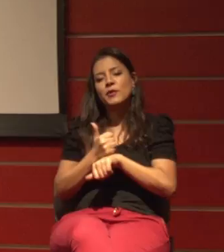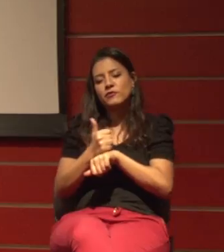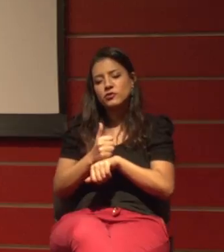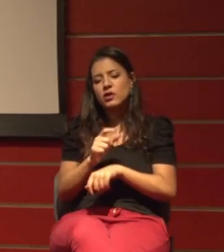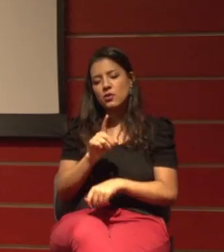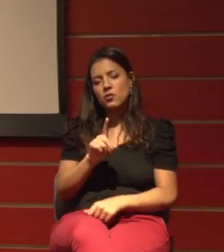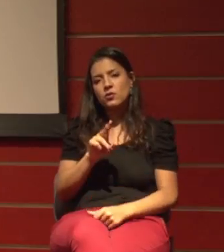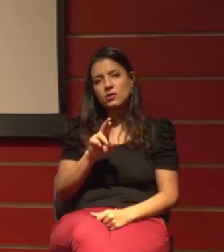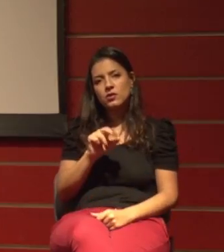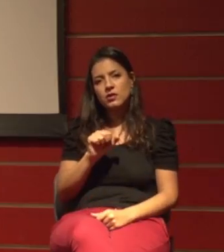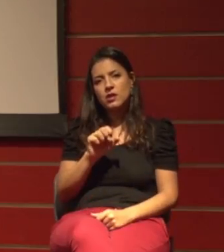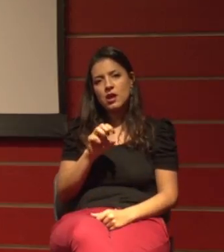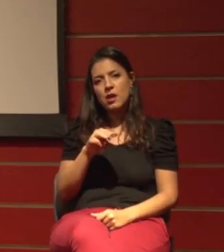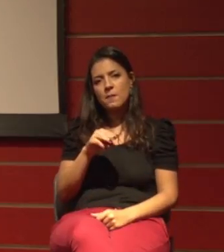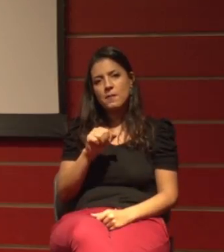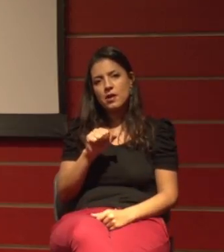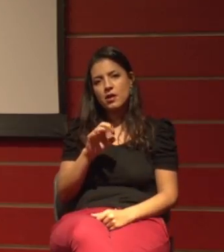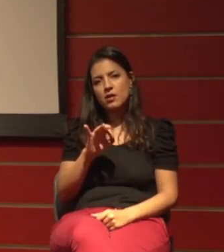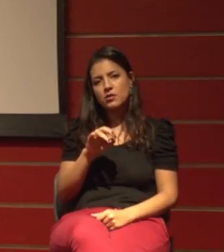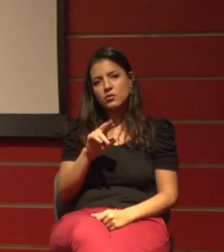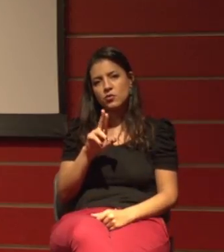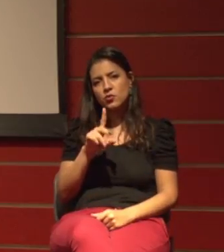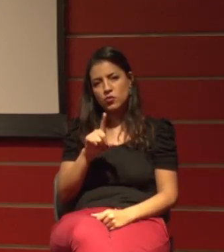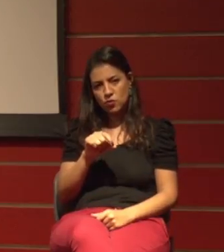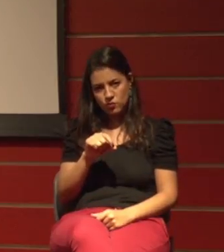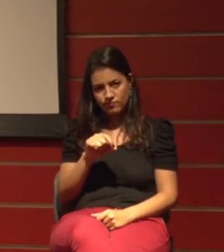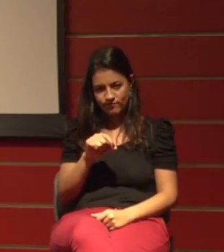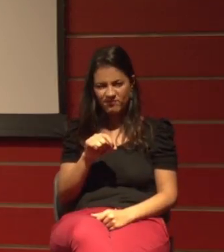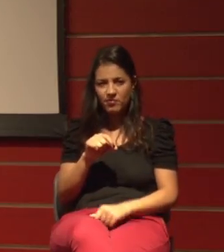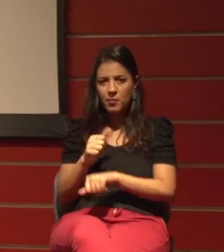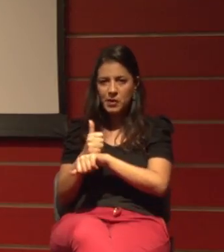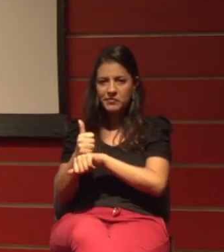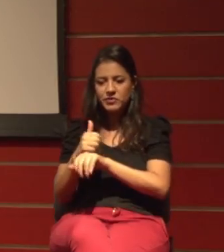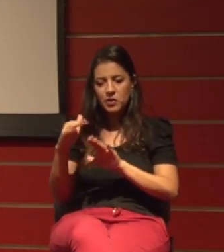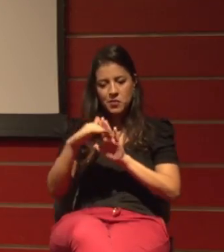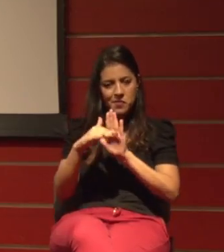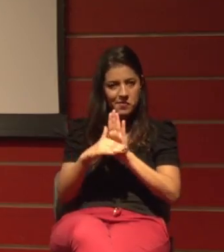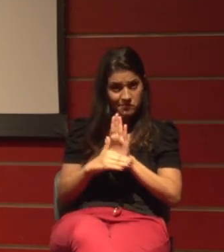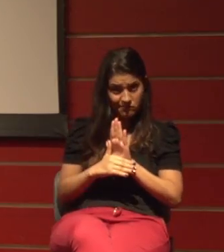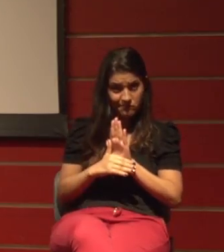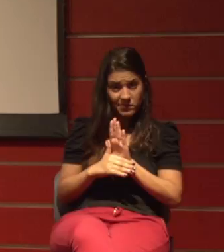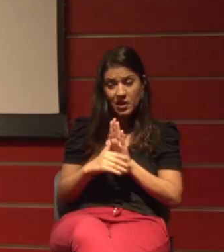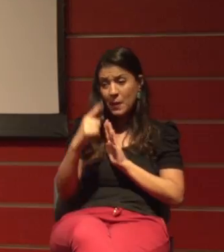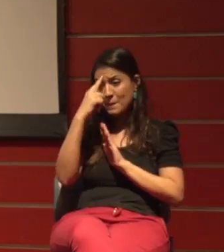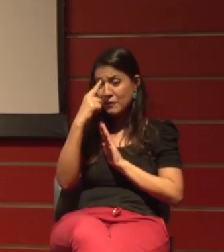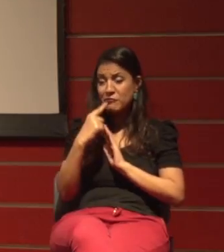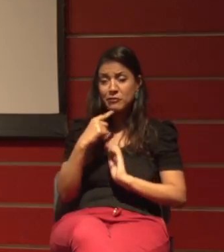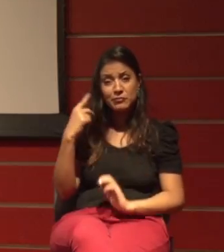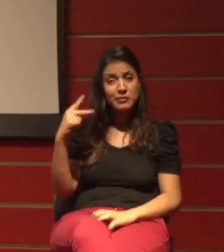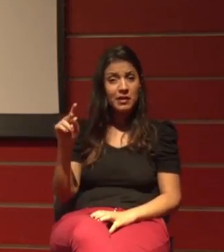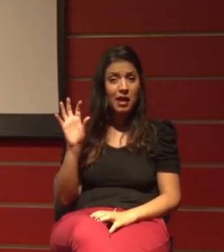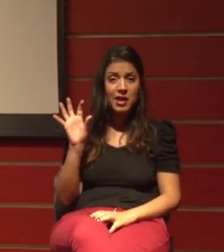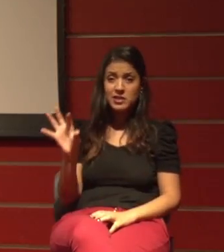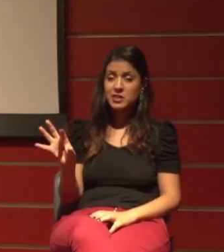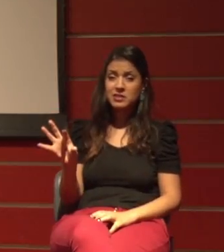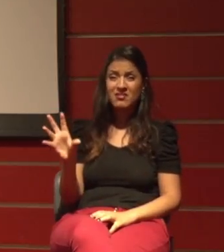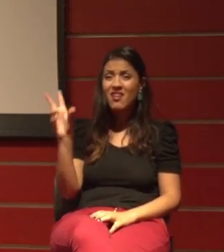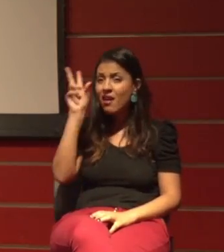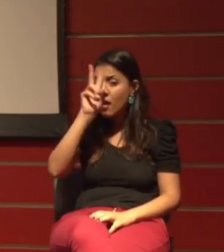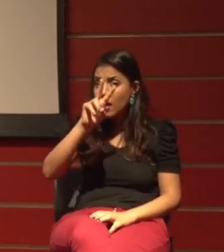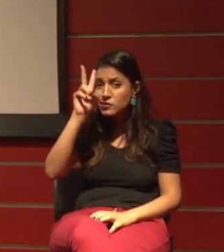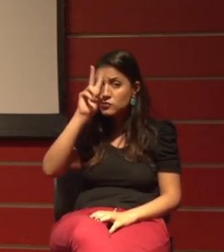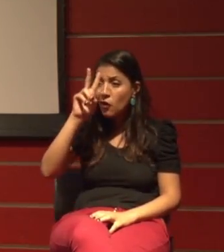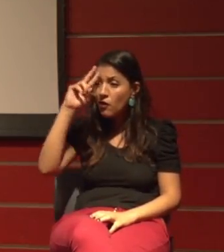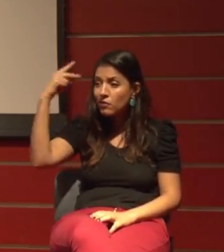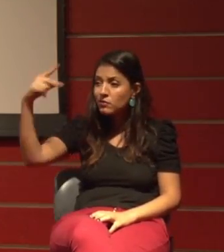brasileiros Néo médio roteirista médio dramaturgo médio né que também conta histórias que muitas vezes não falam com a